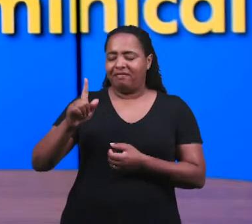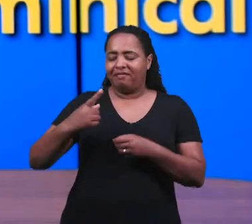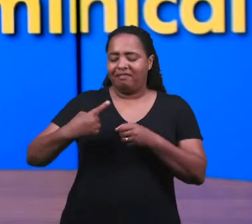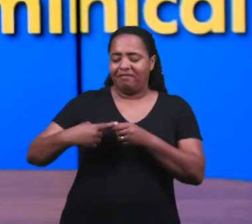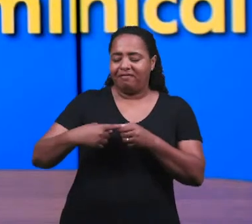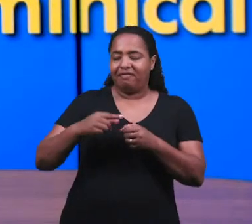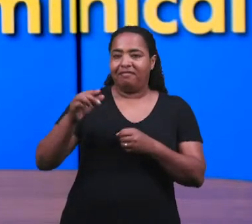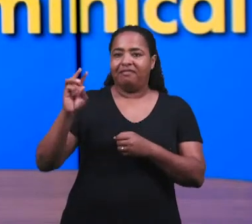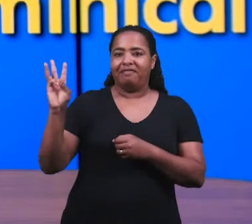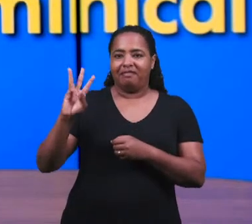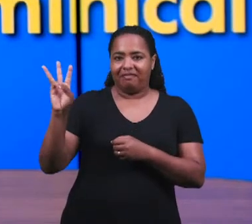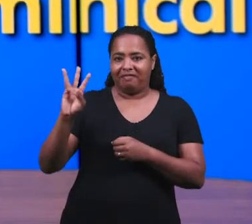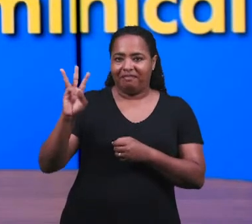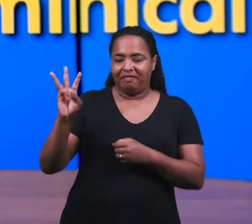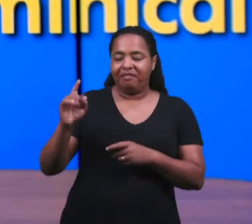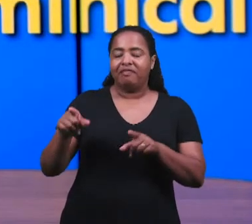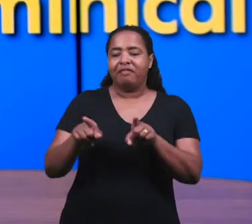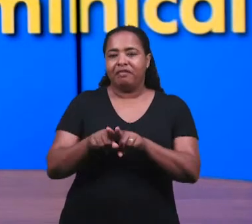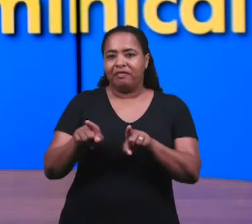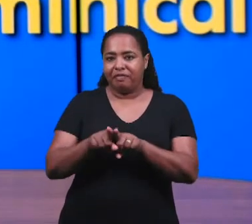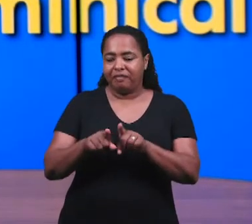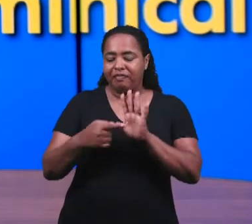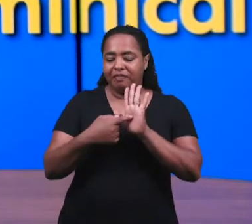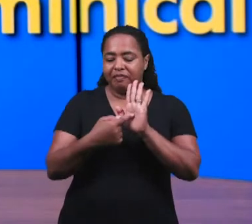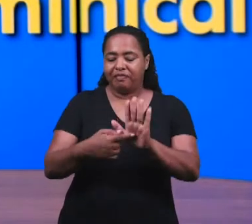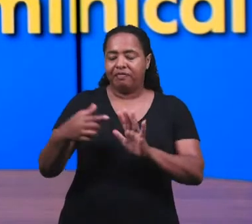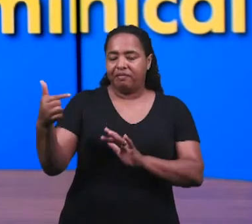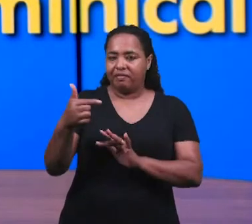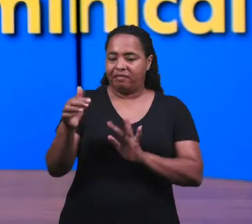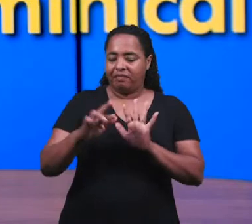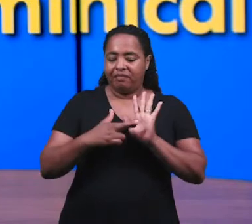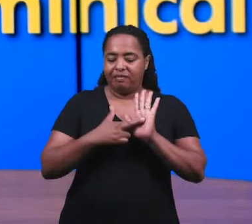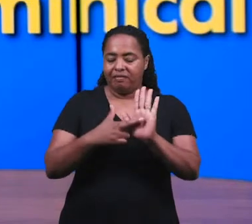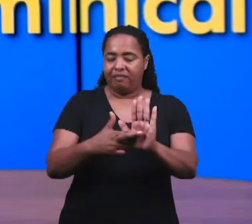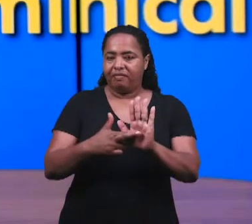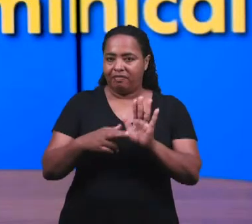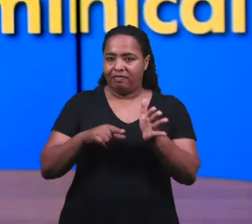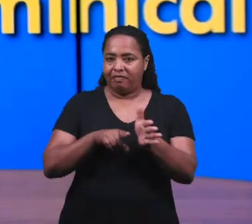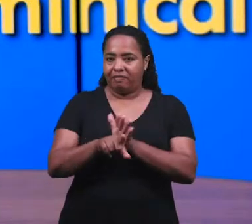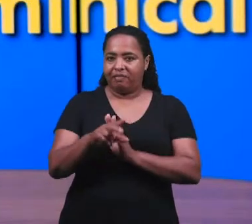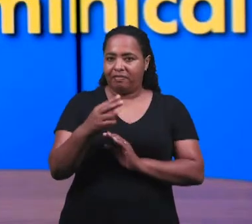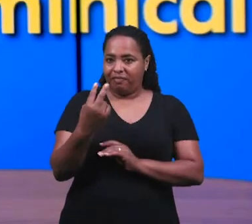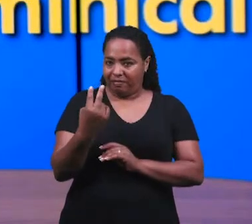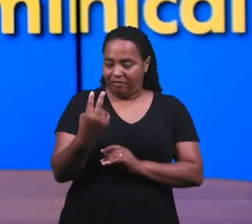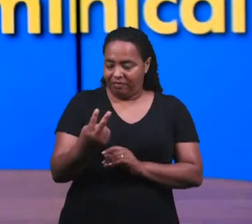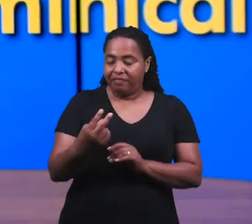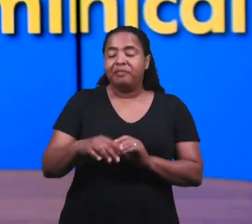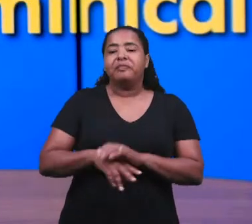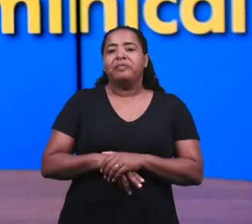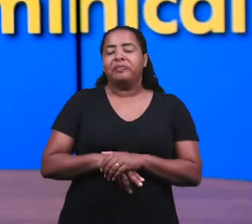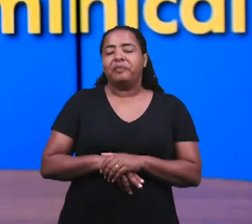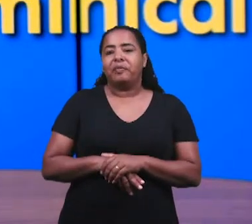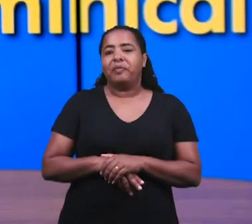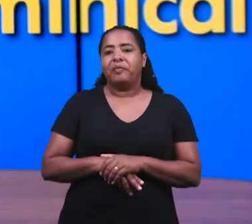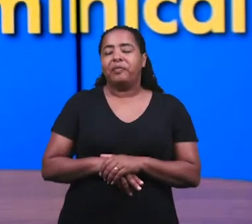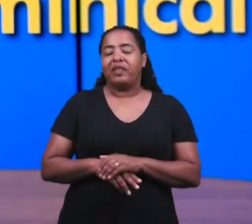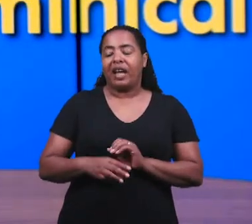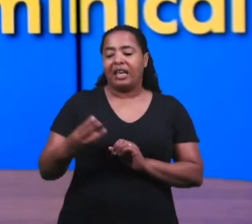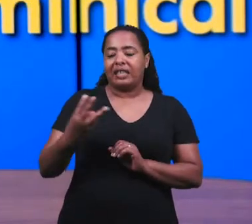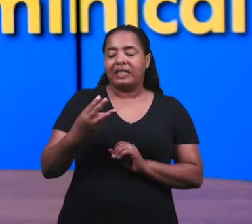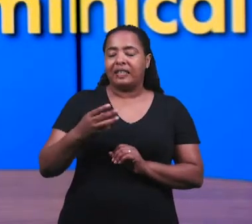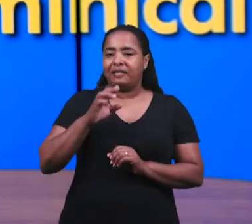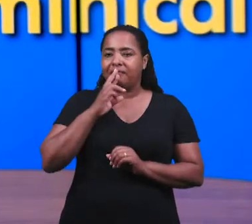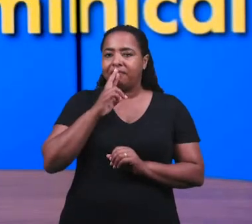no interior do Maranhão, e ela vai nos dar também uma segunda resposta à pergunta 2. E uma terceira resposta à